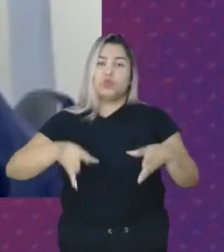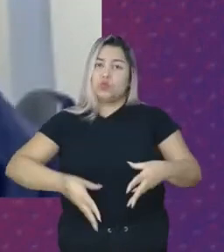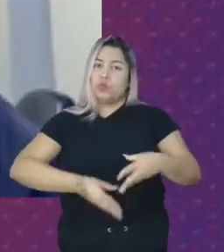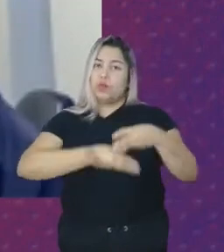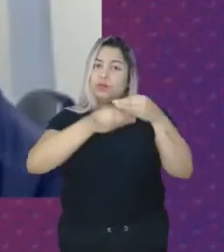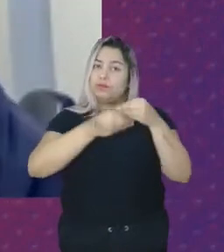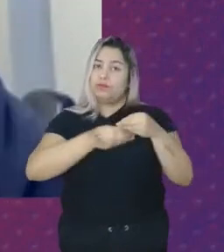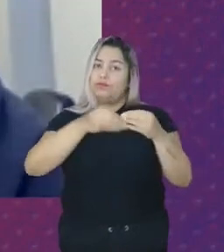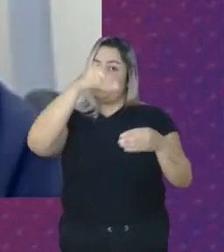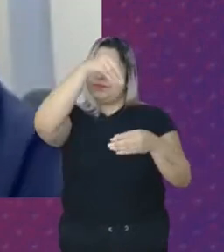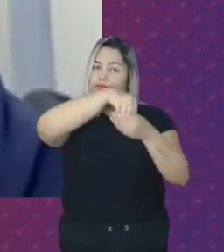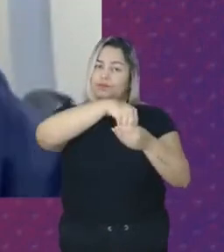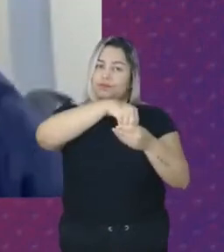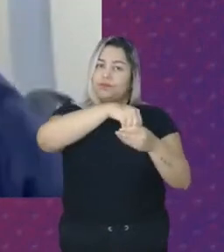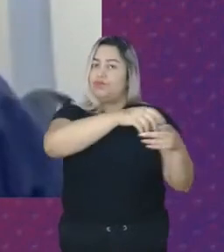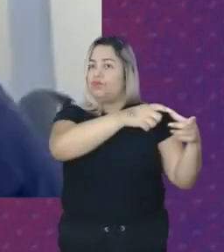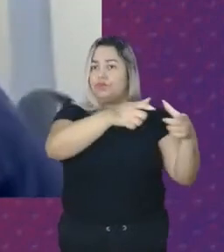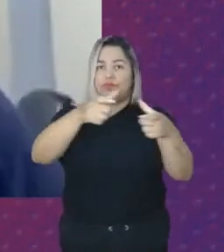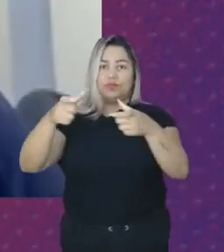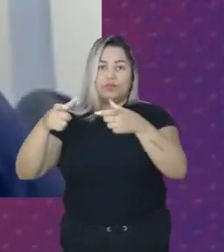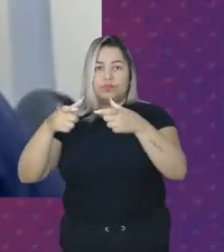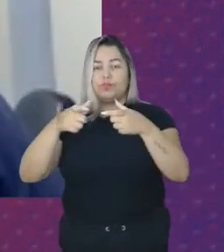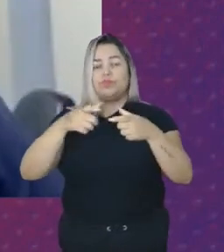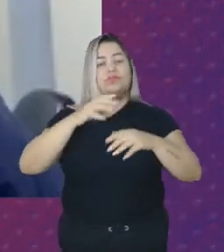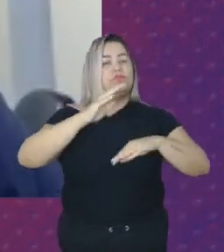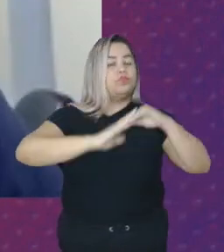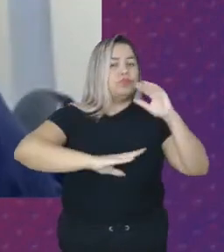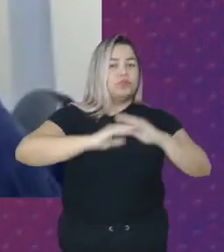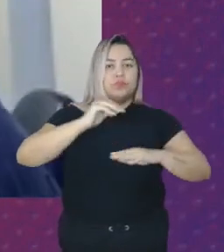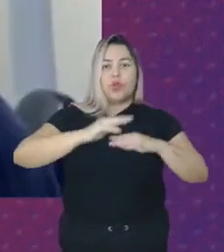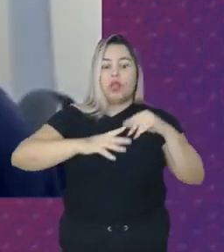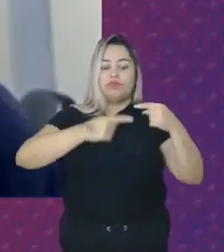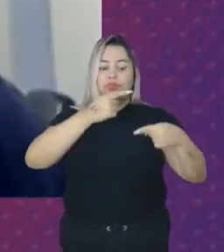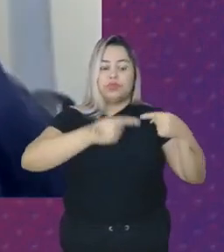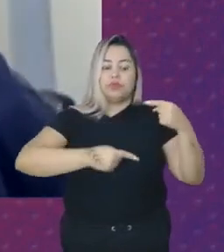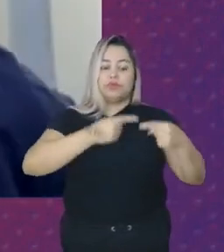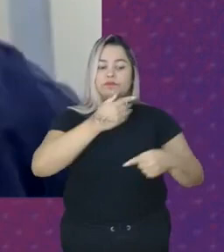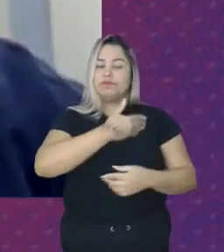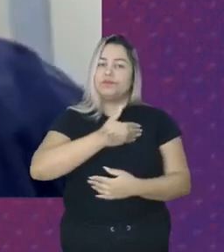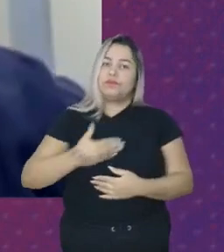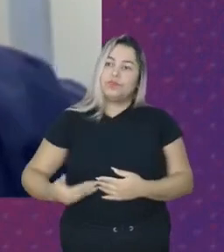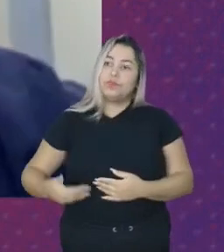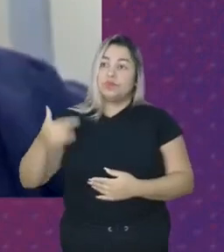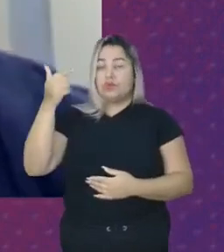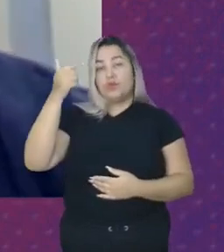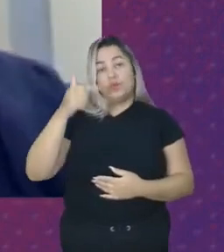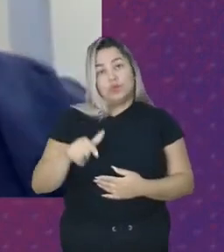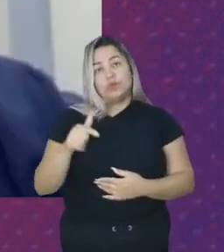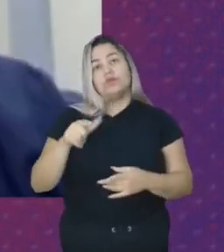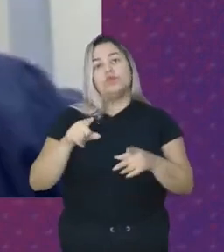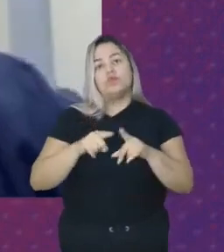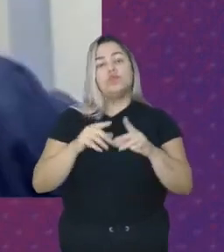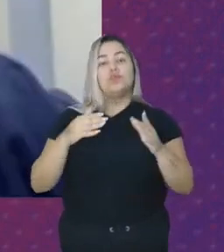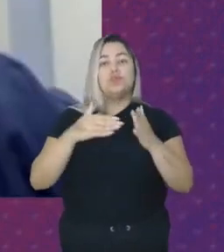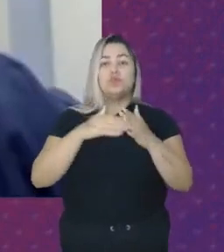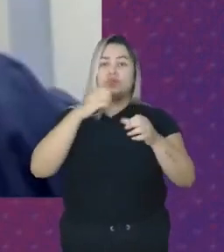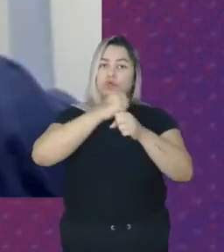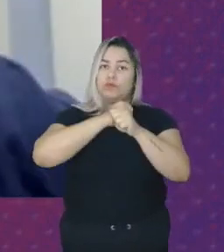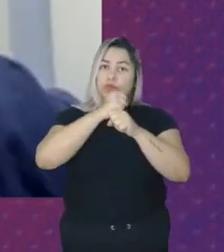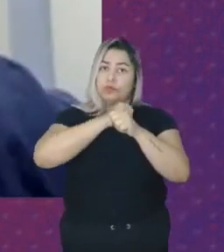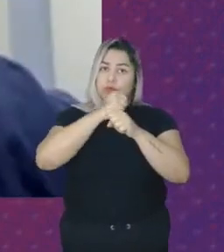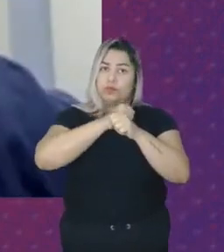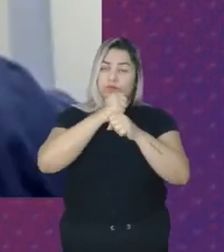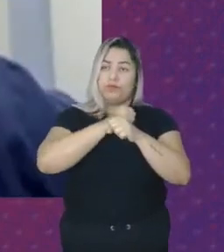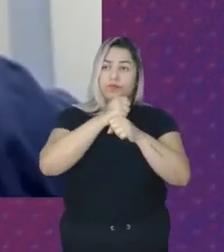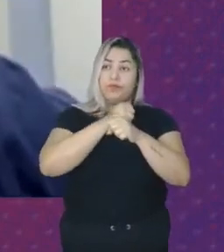instaurado dentro de várias áreas da política pública, né? Uma outra questão que a gente viveu nos últimos anos foi